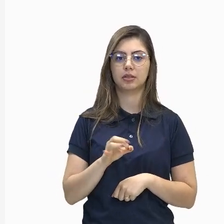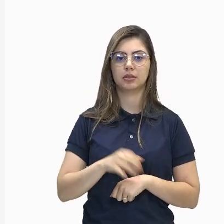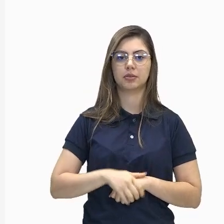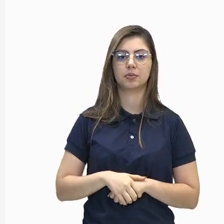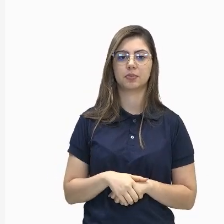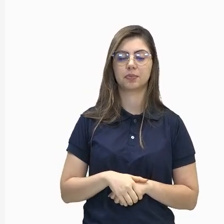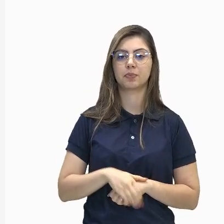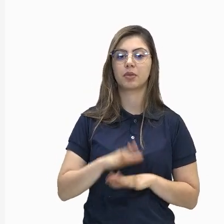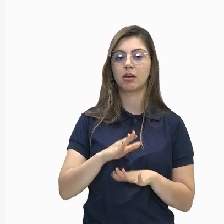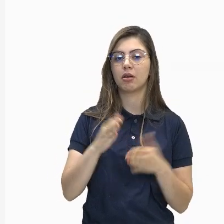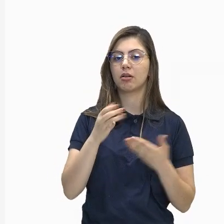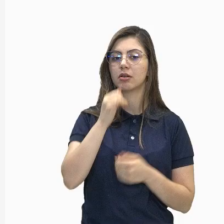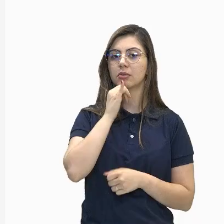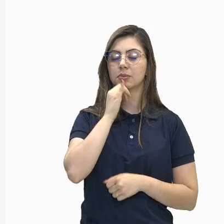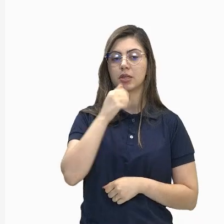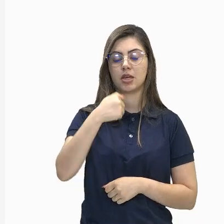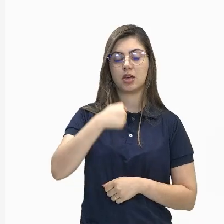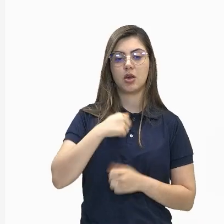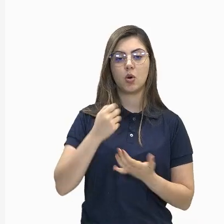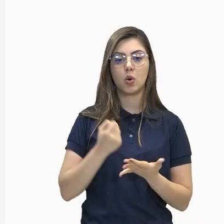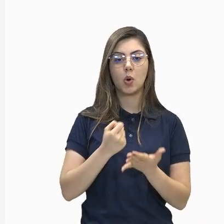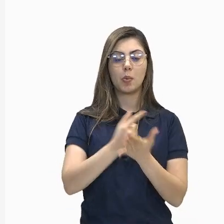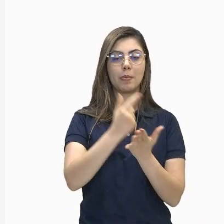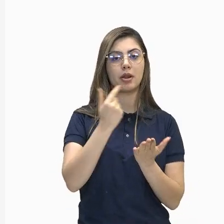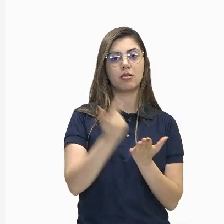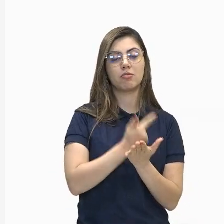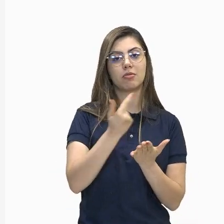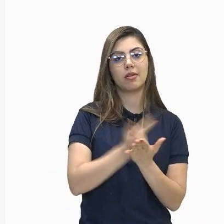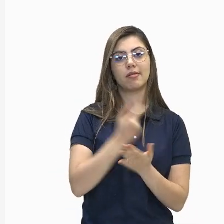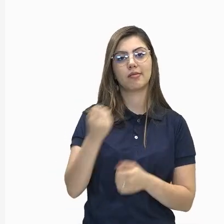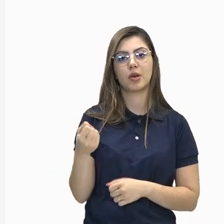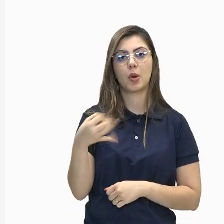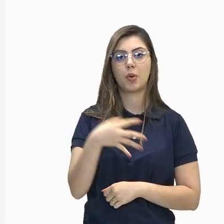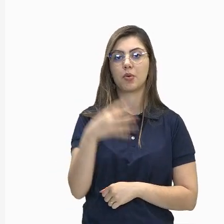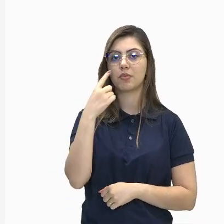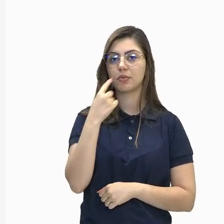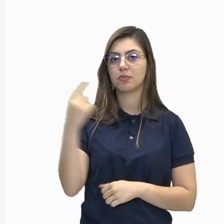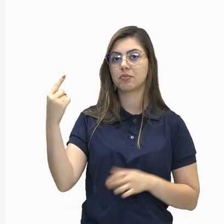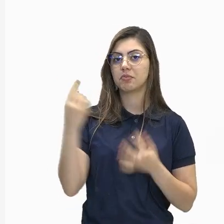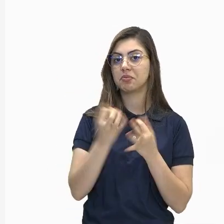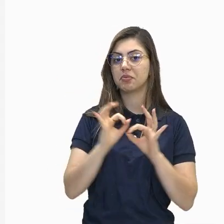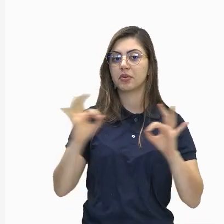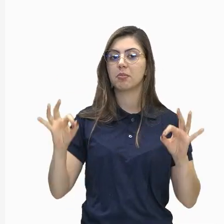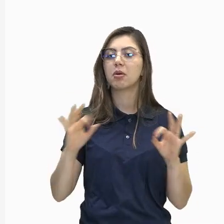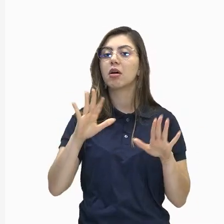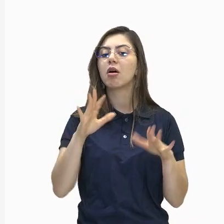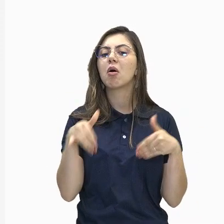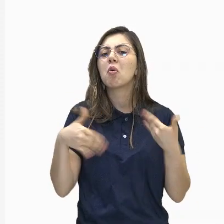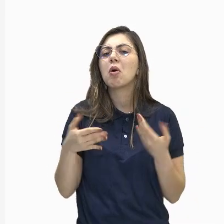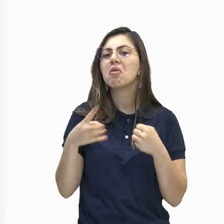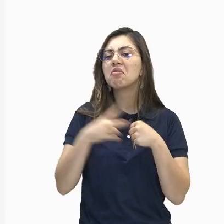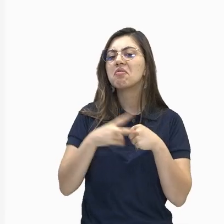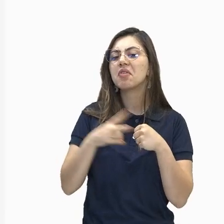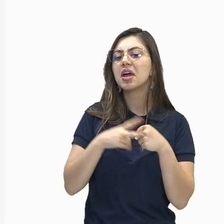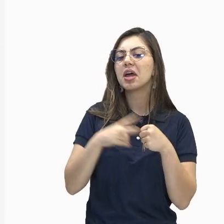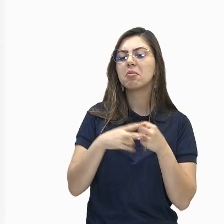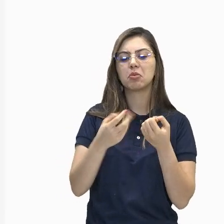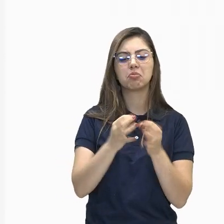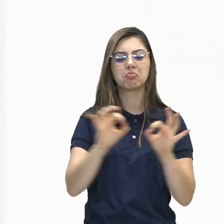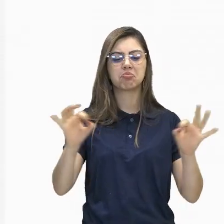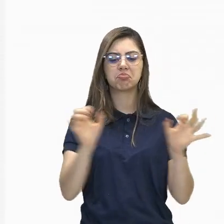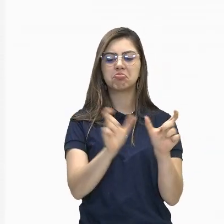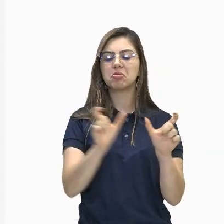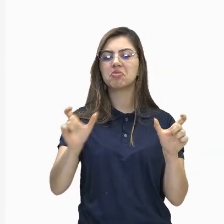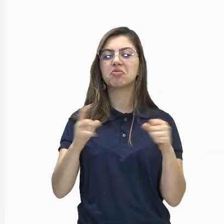ok? Olha o exemplo. Eu comprei um livro novo. Cadê o verbo? Quem é o verbo dessa oração?